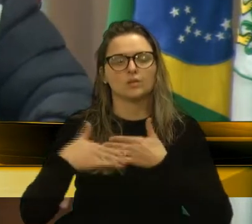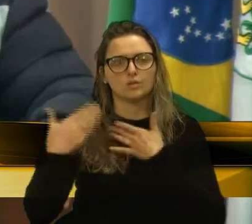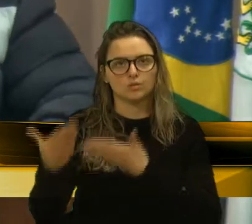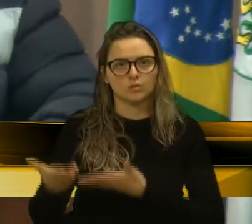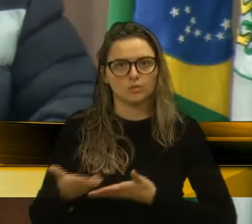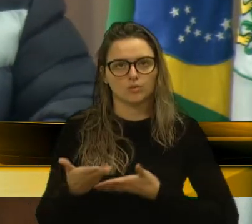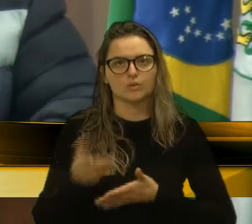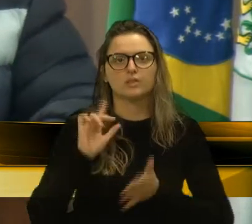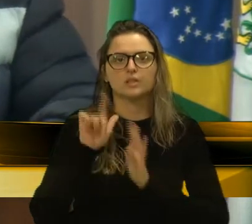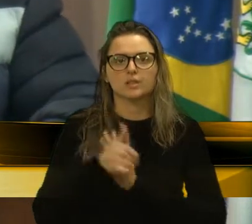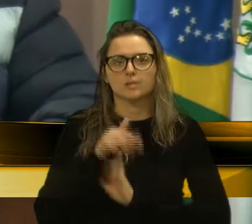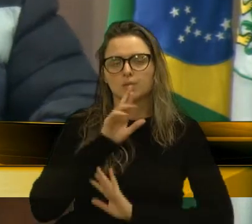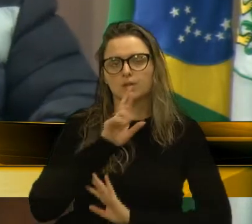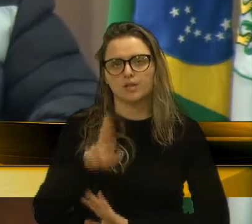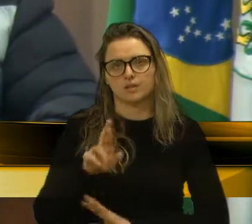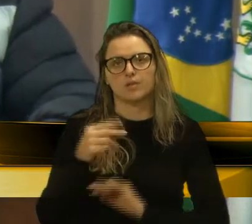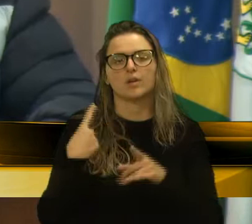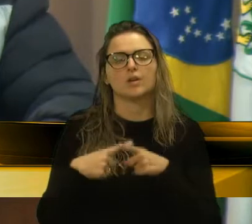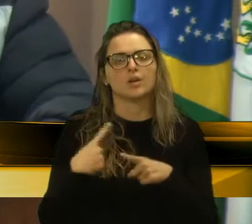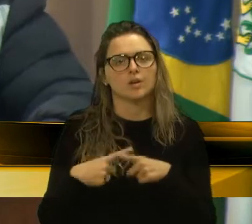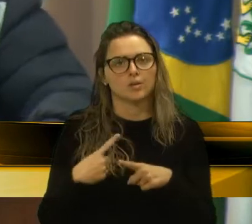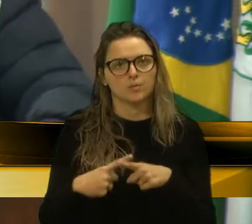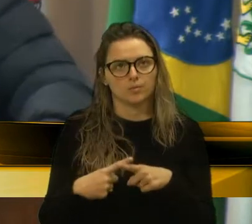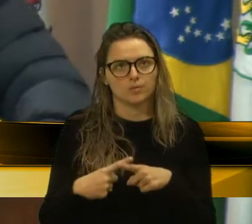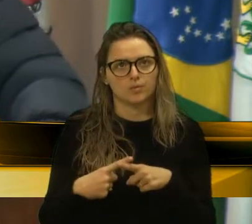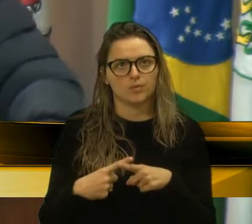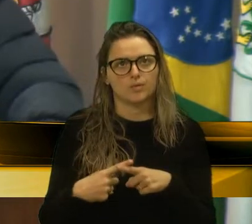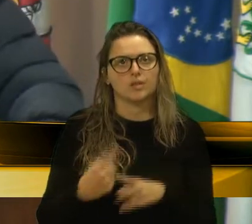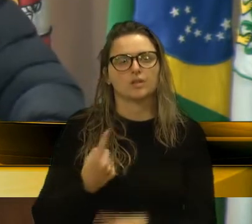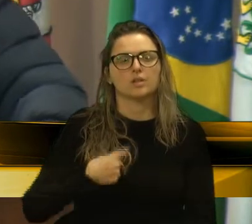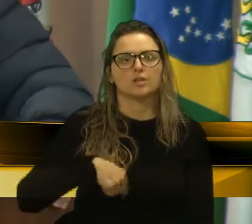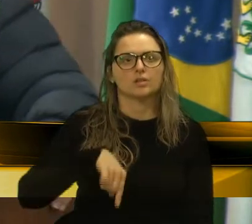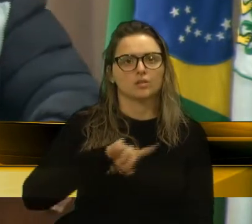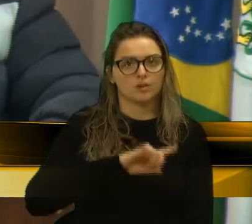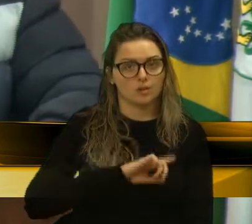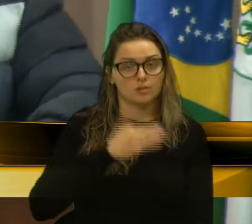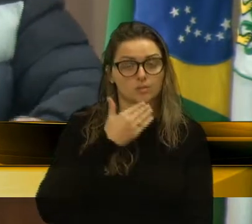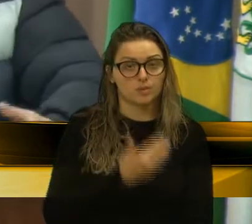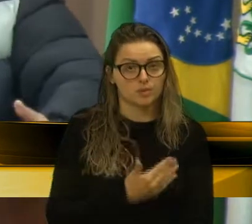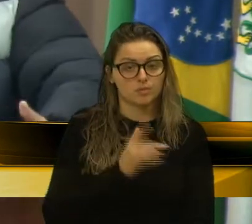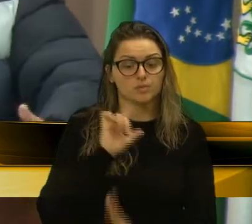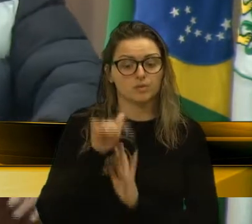e depois o retorno. Porque nós primeiro insistimos. Então, assim,